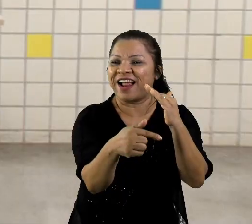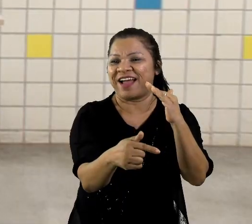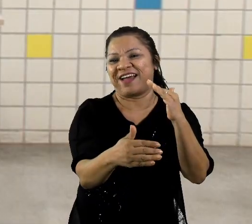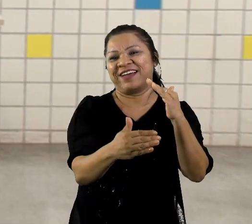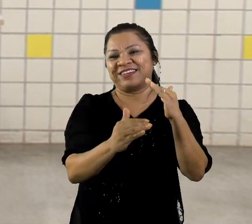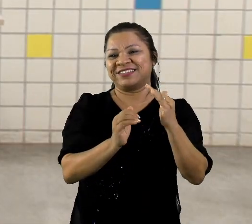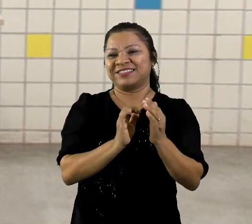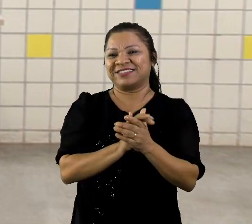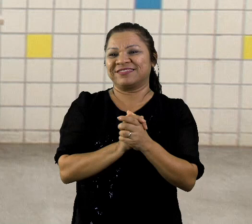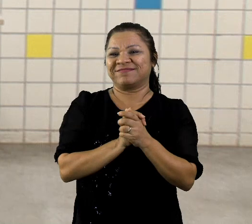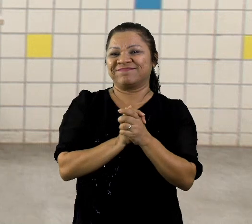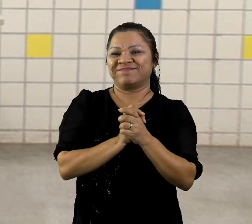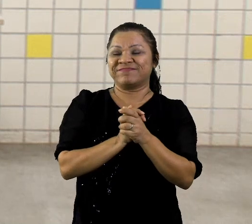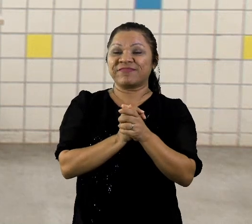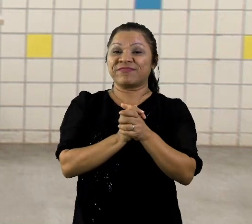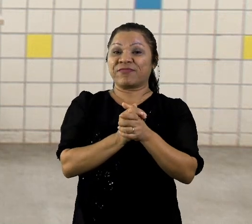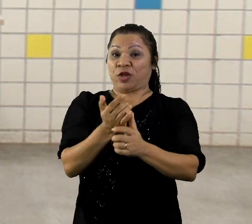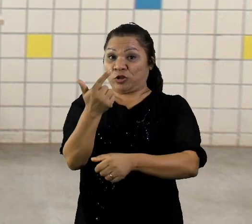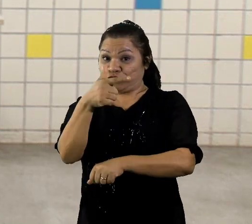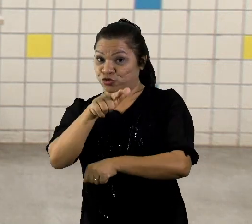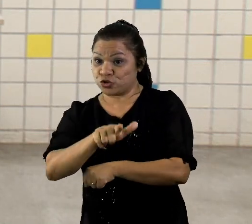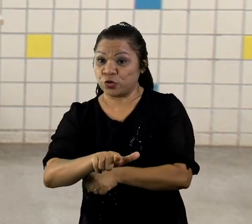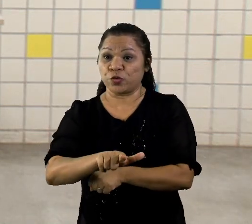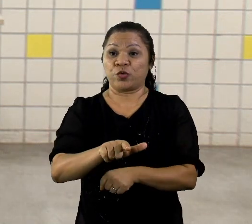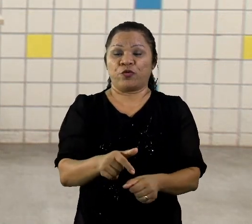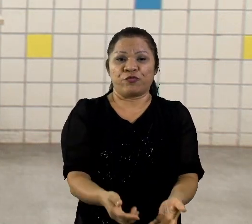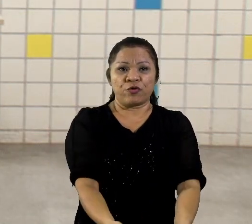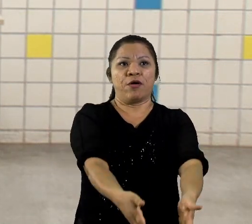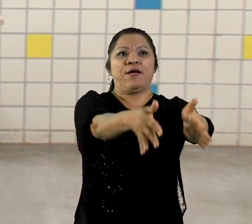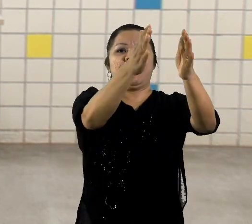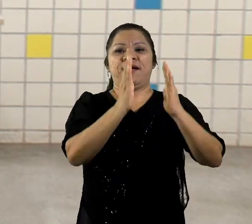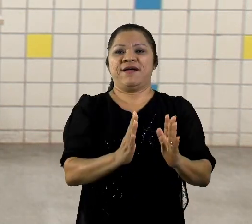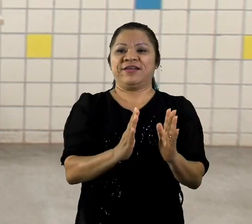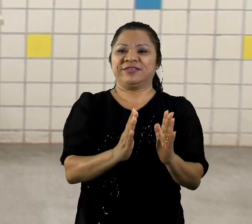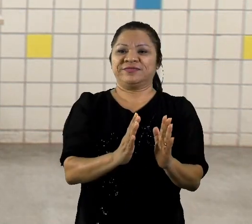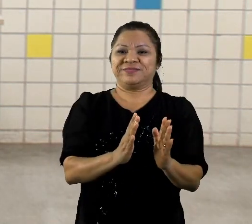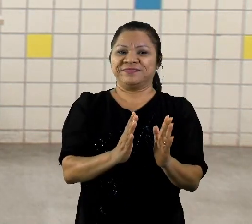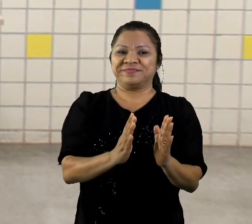né? Vamos jogar mais uma vez o dado.